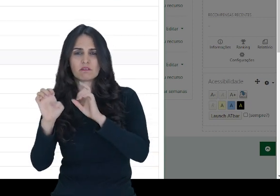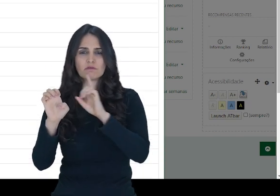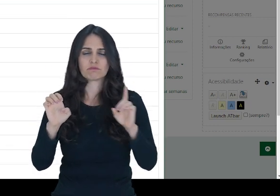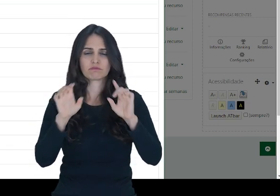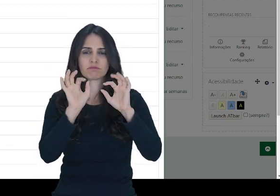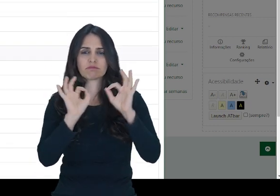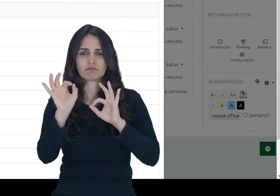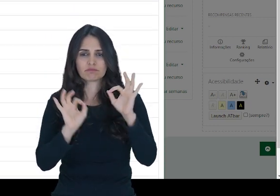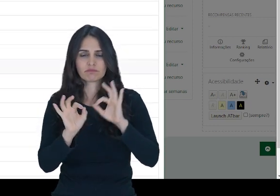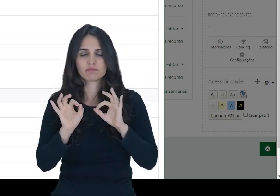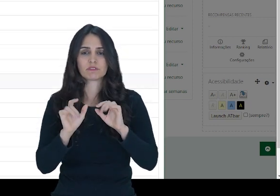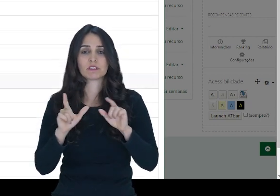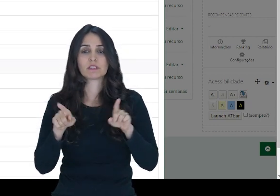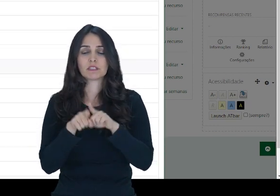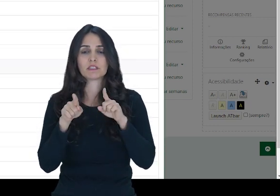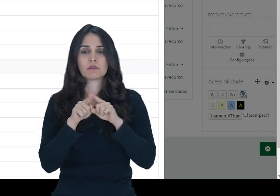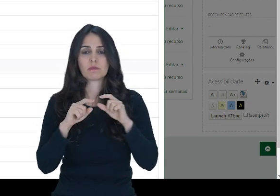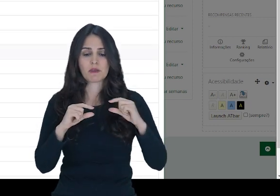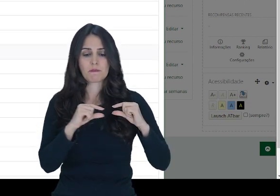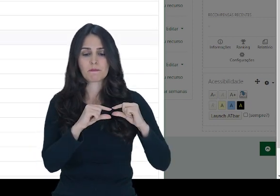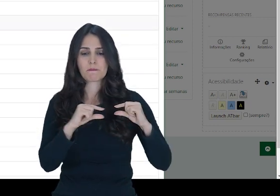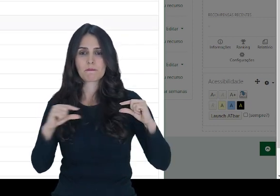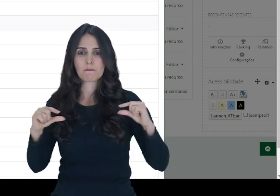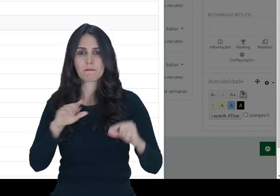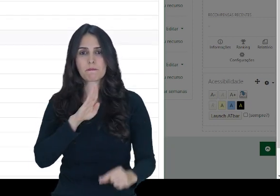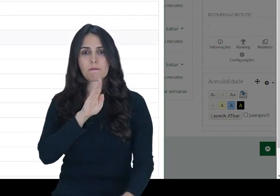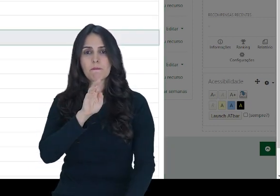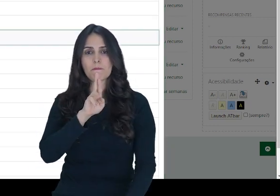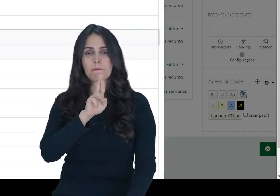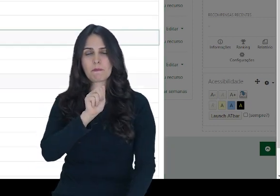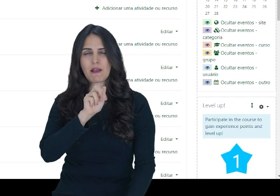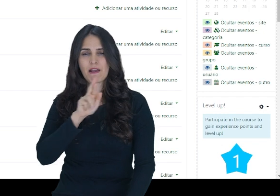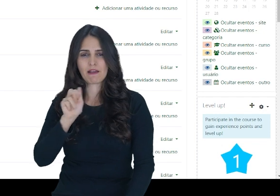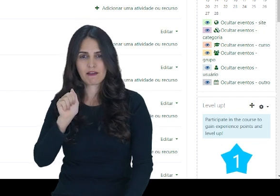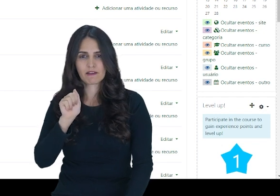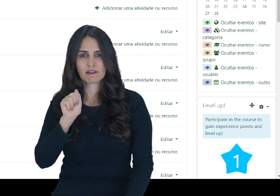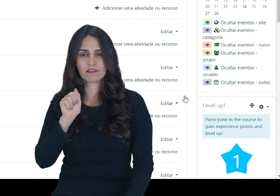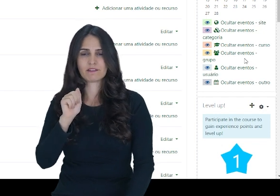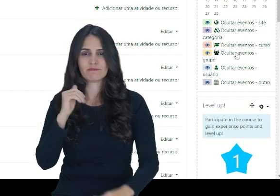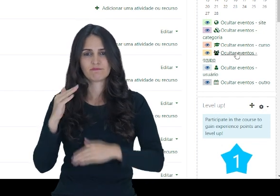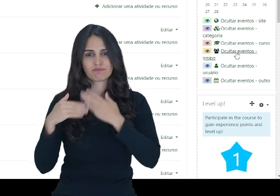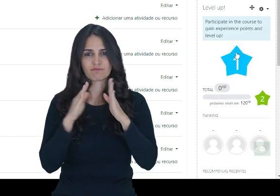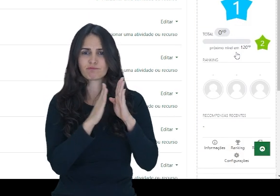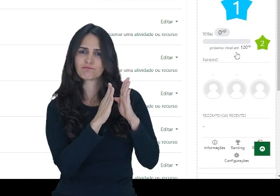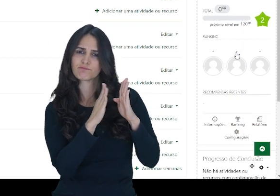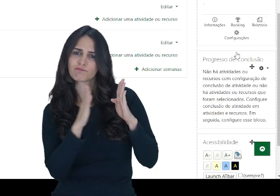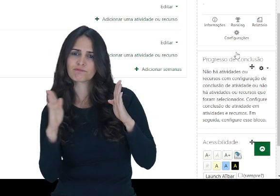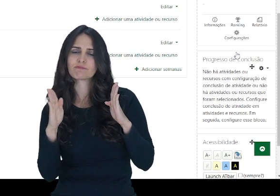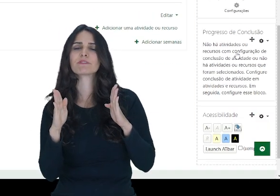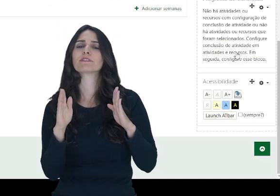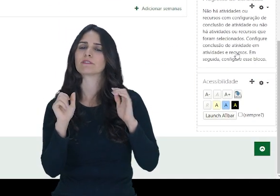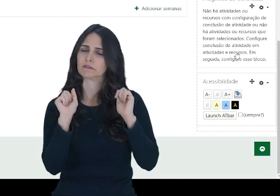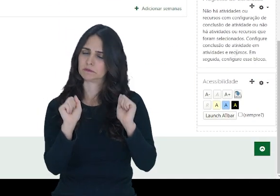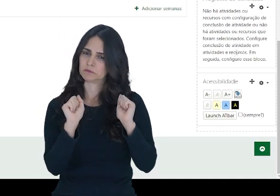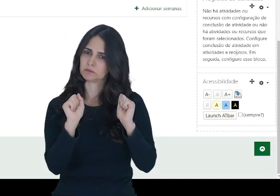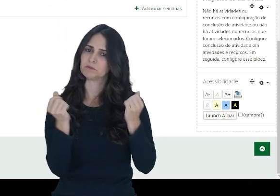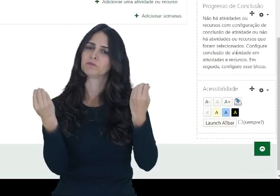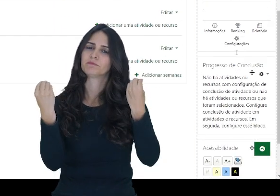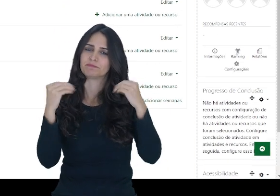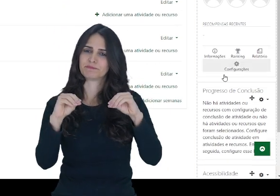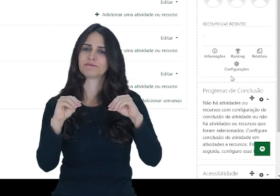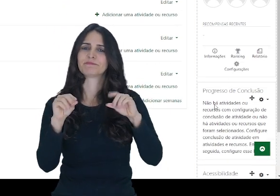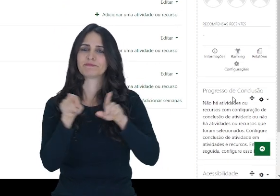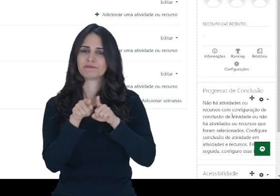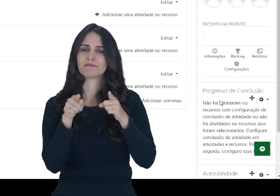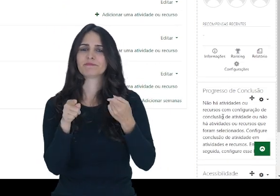barra de progresso que aqui é progresso de conclusão este bloco também